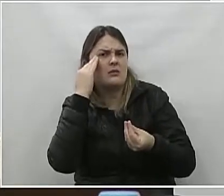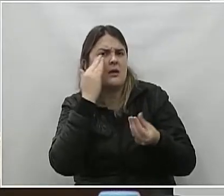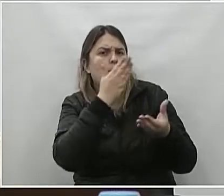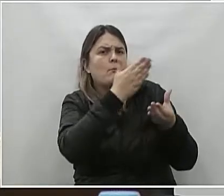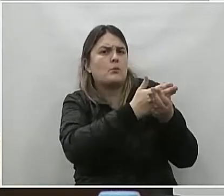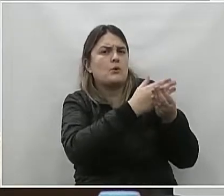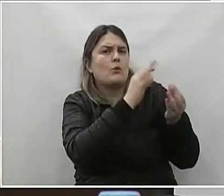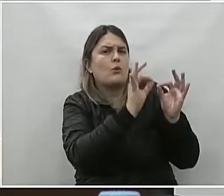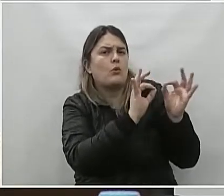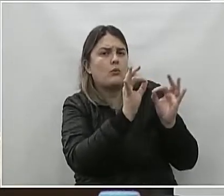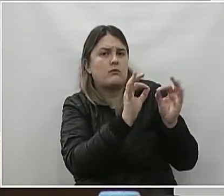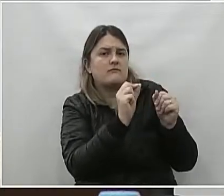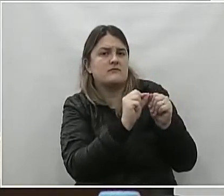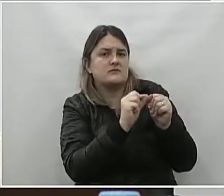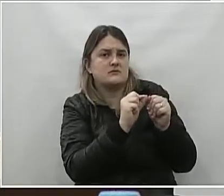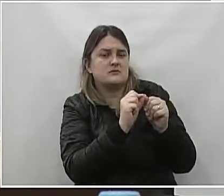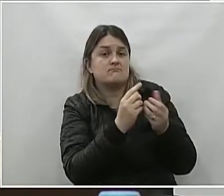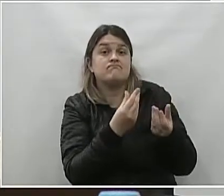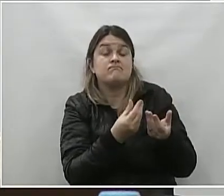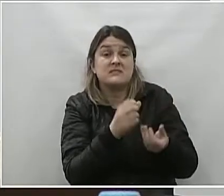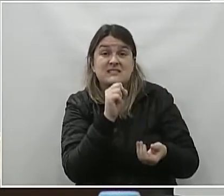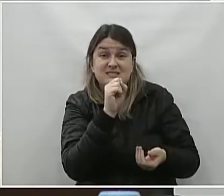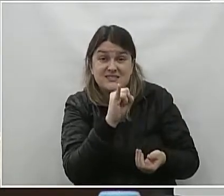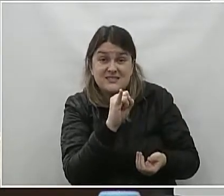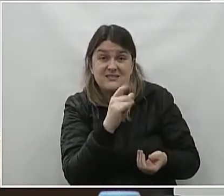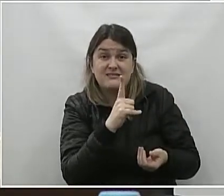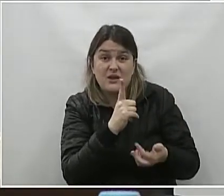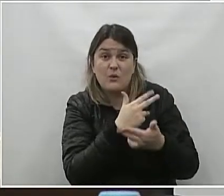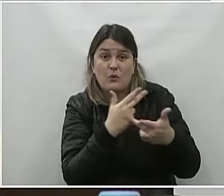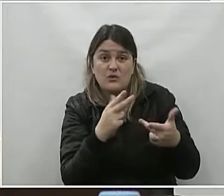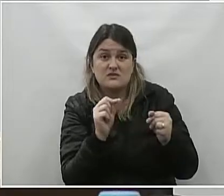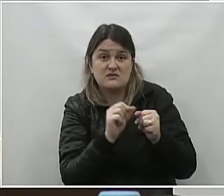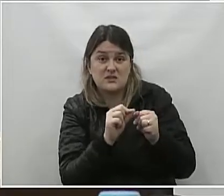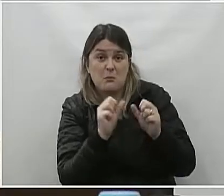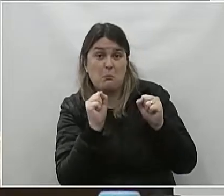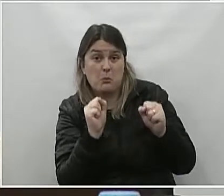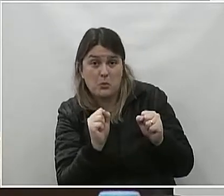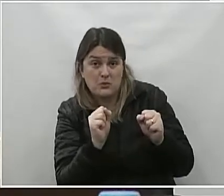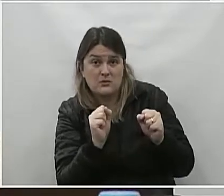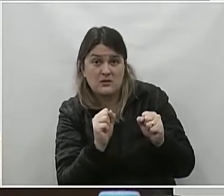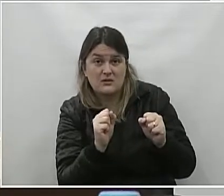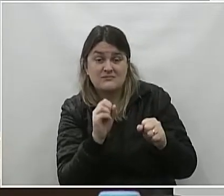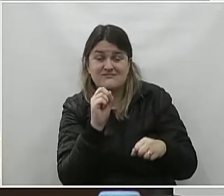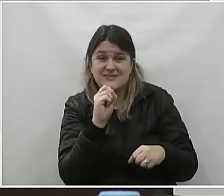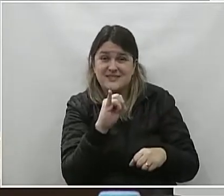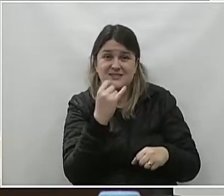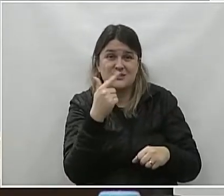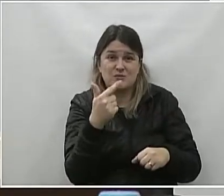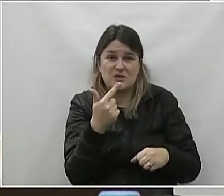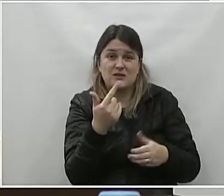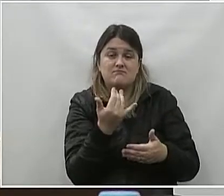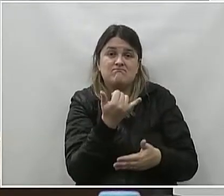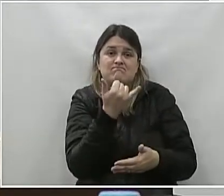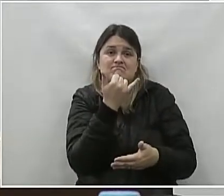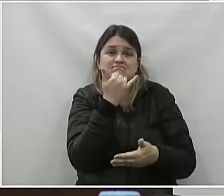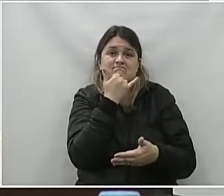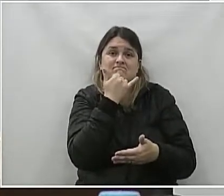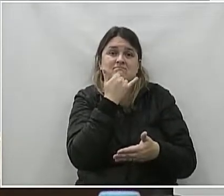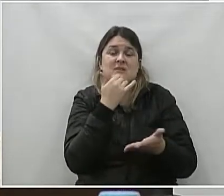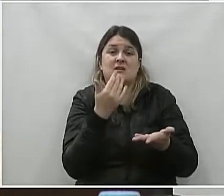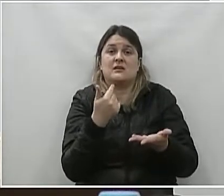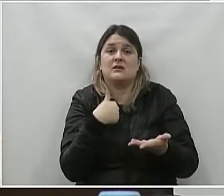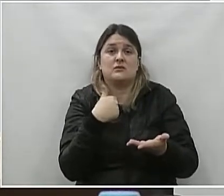processo. O que pode ser feito, se há uma possibilidade. E se não há, infelizmente, eu não